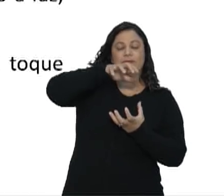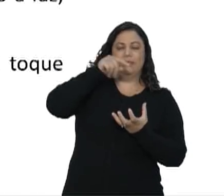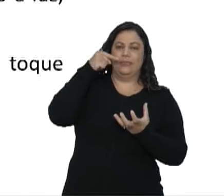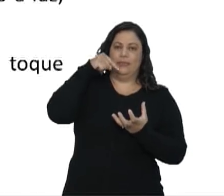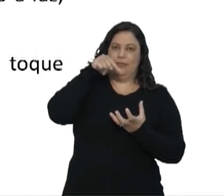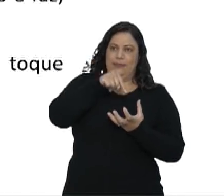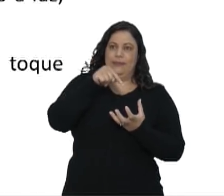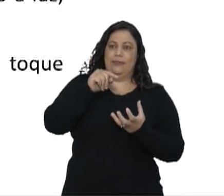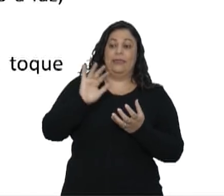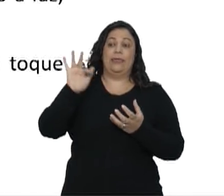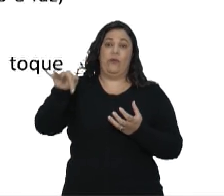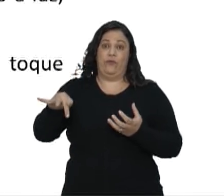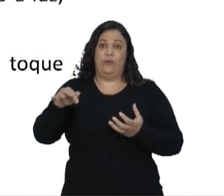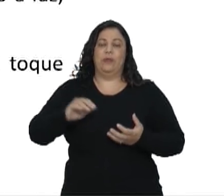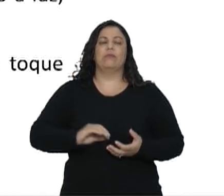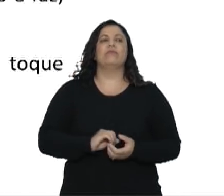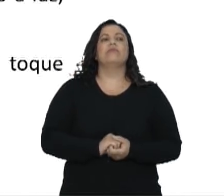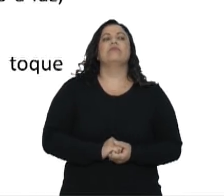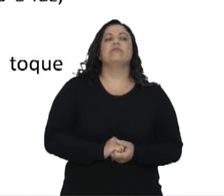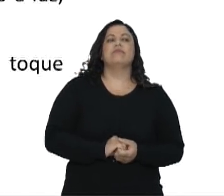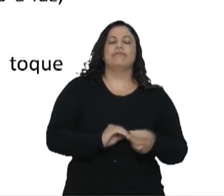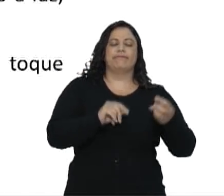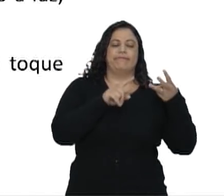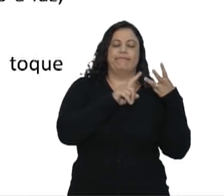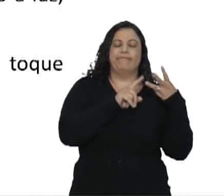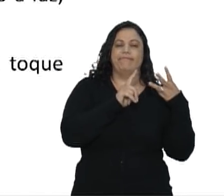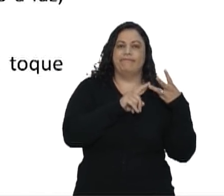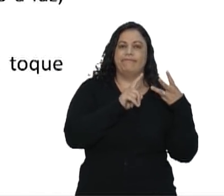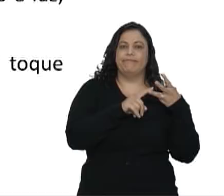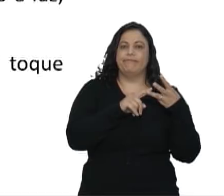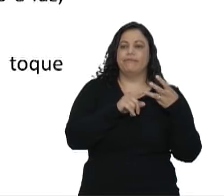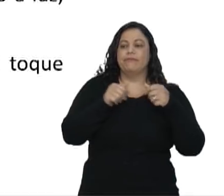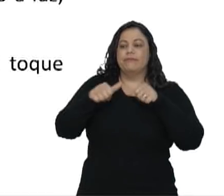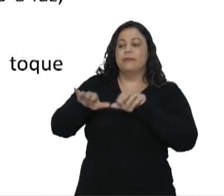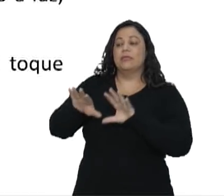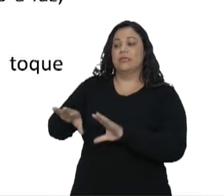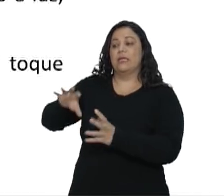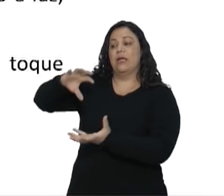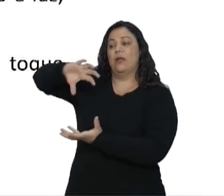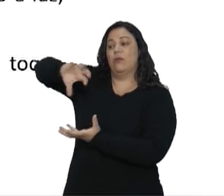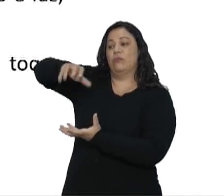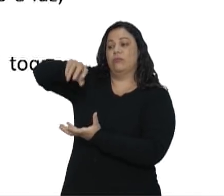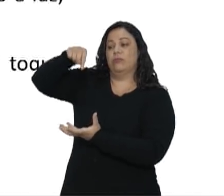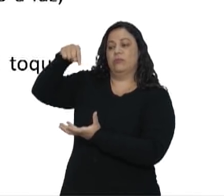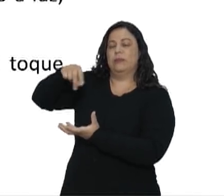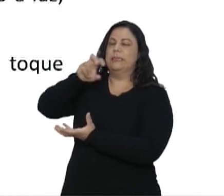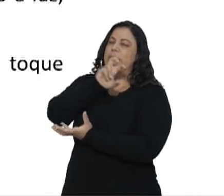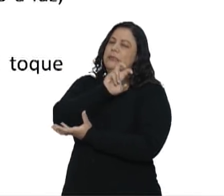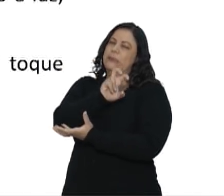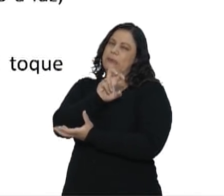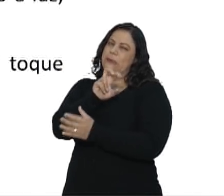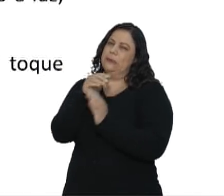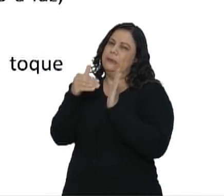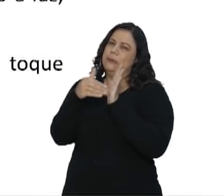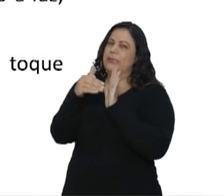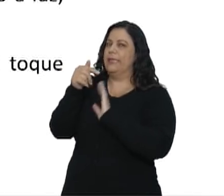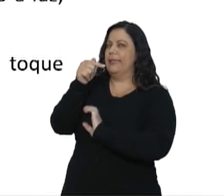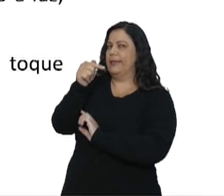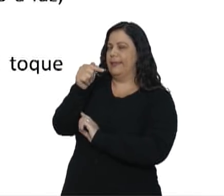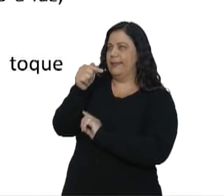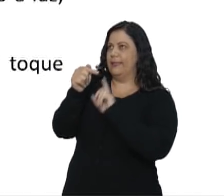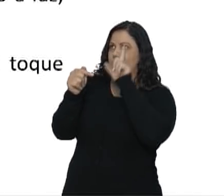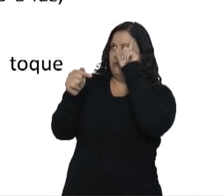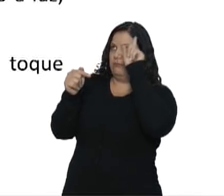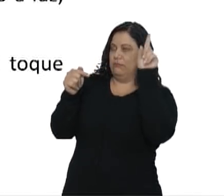final do procedimento. Terceiro passo, deixe o frasco de 5 a 7 dias em um local abrigado de luz, ou seja,